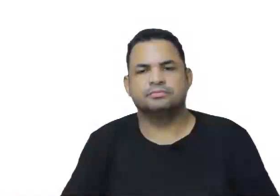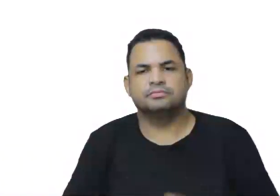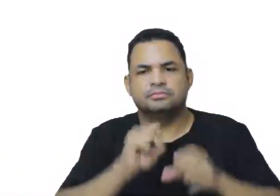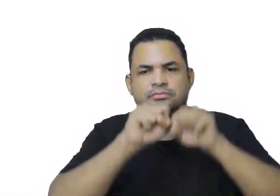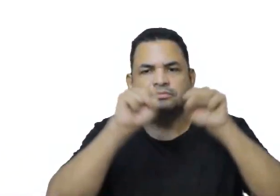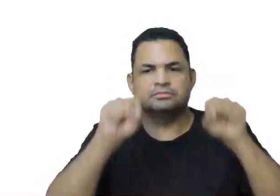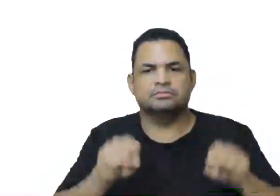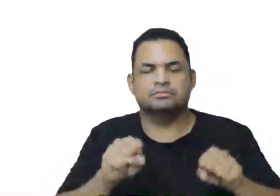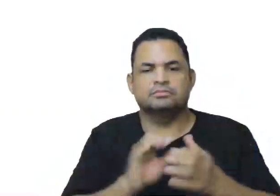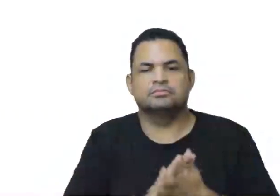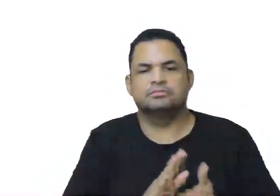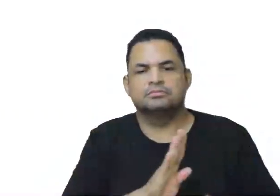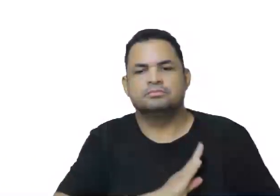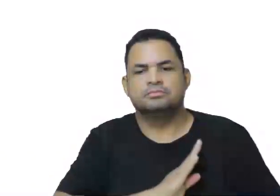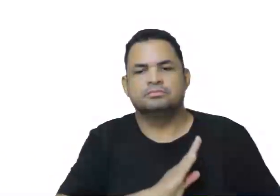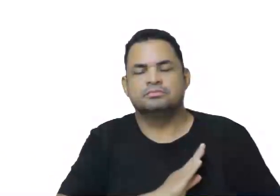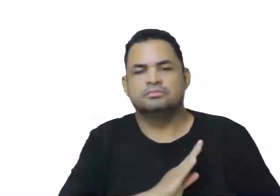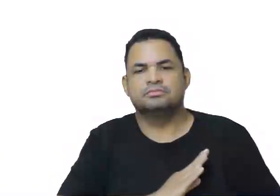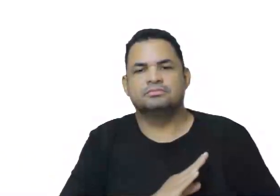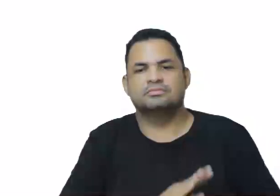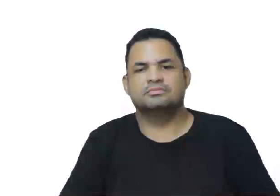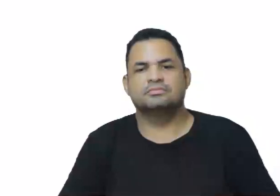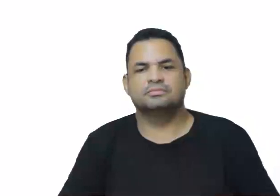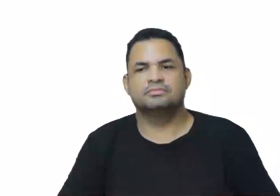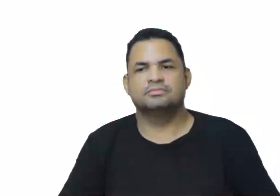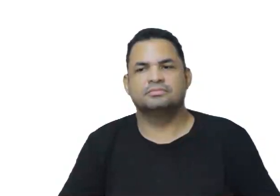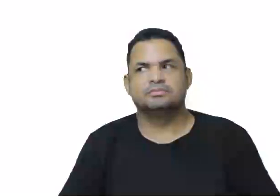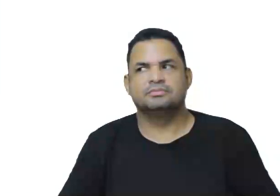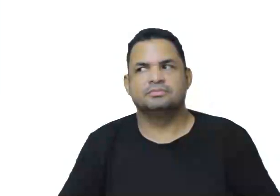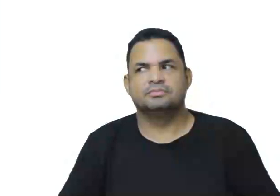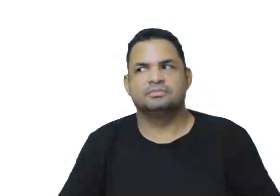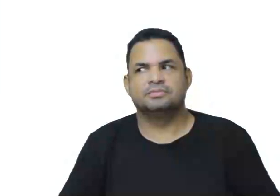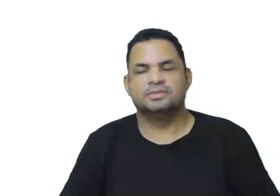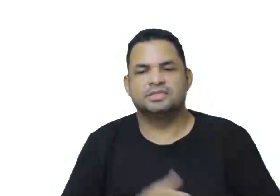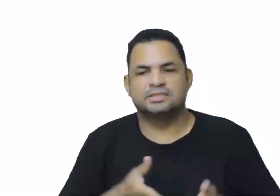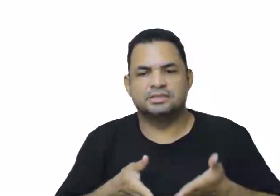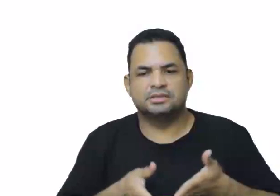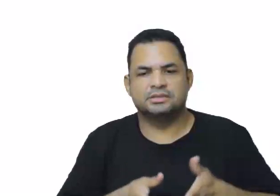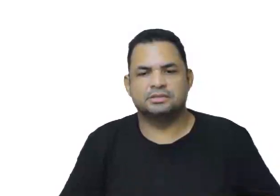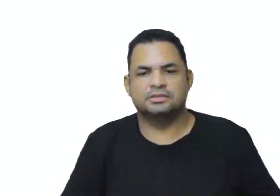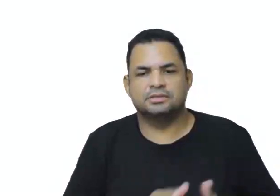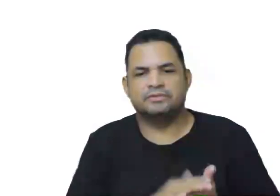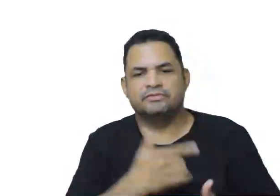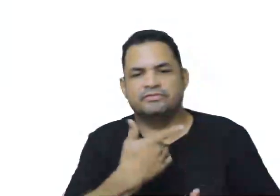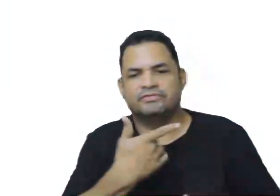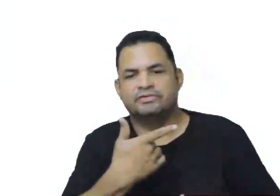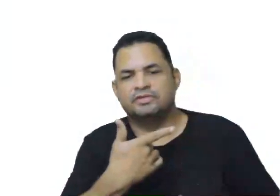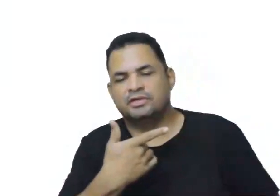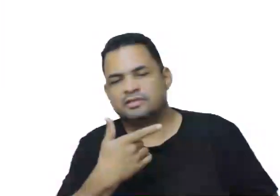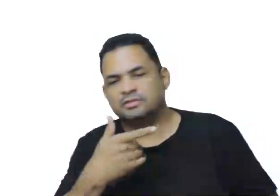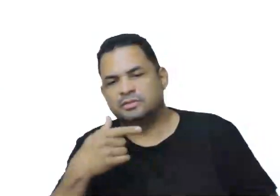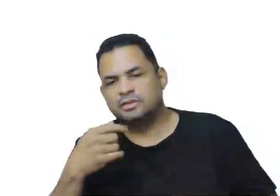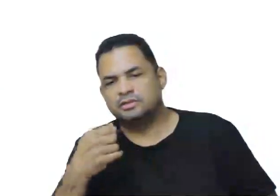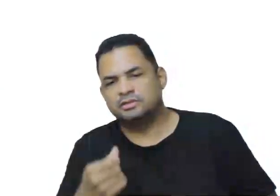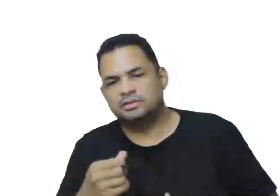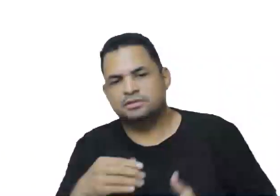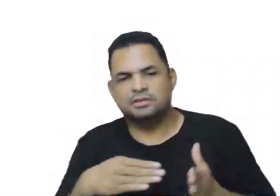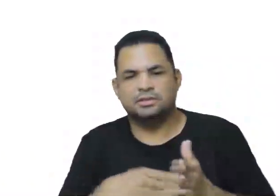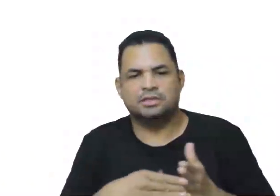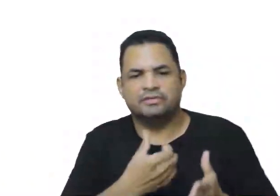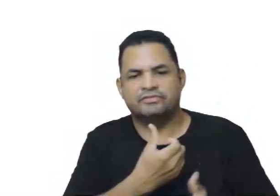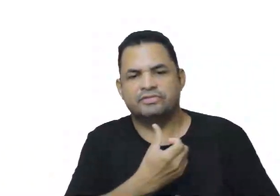respiratório e o cardiovascular. Então, os fetos prematuros, nascidos entre a 26ª e a 36ª semana, em